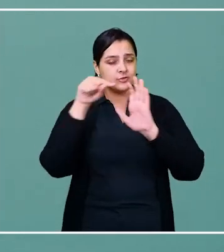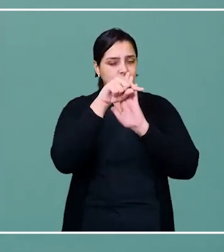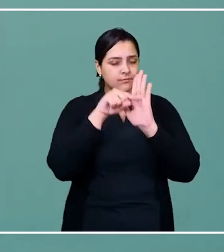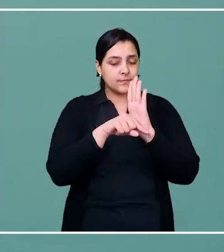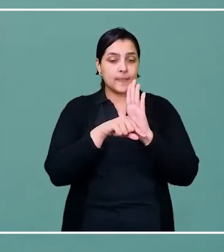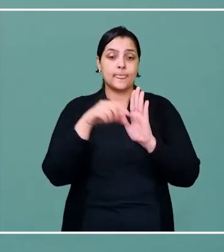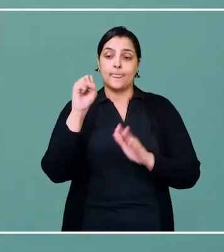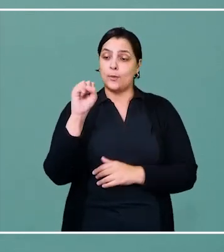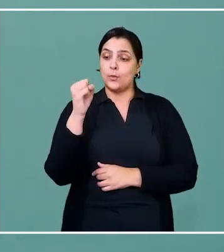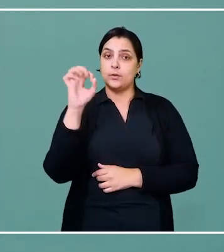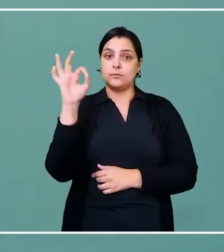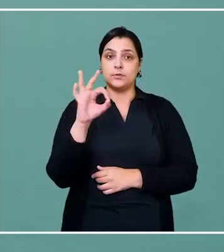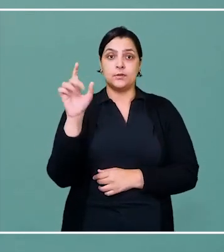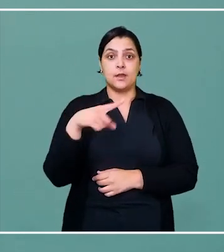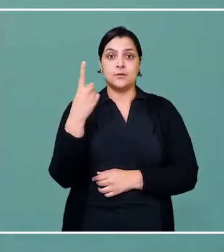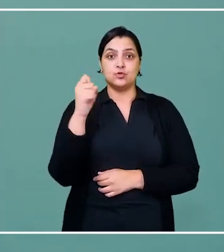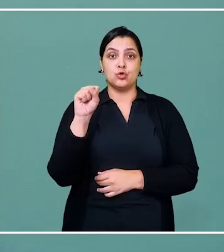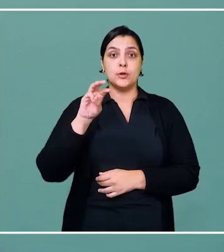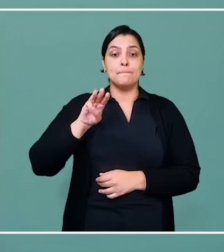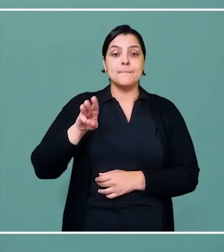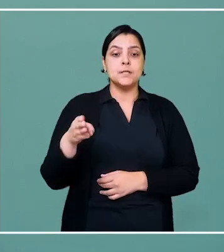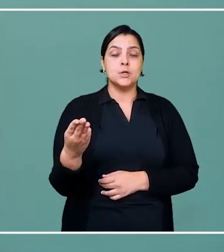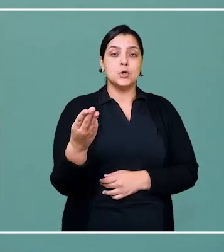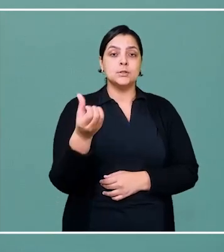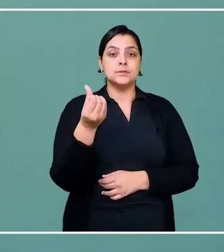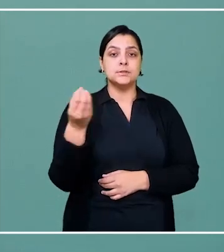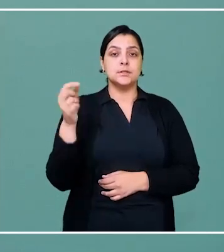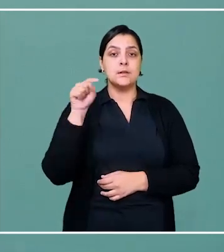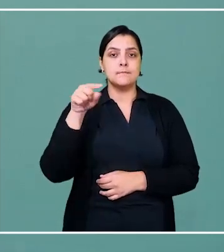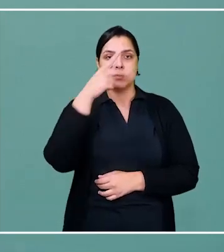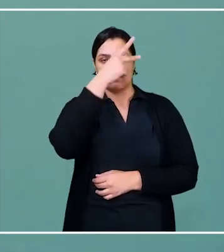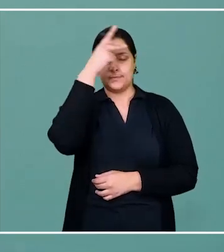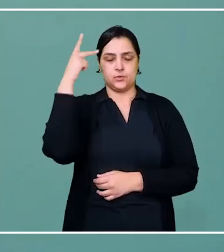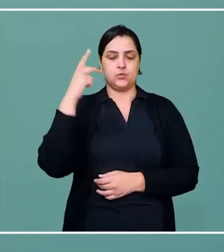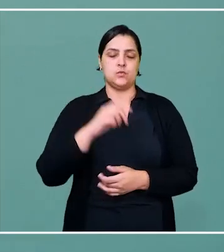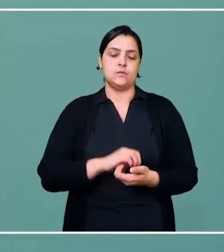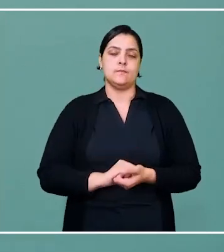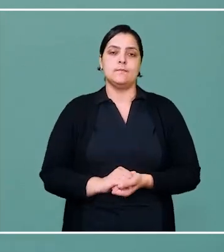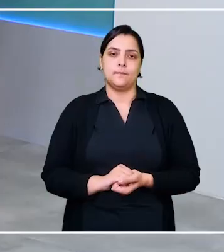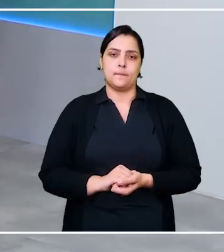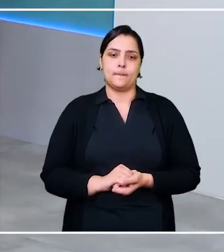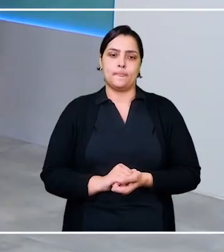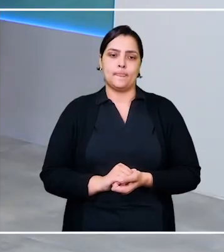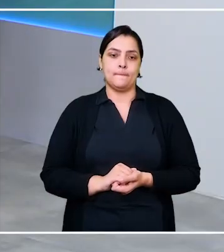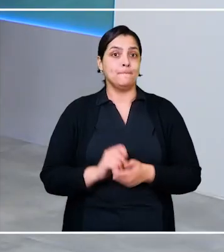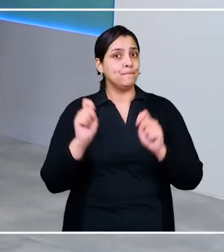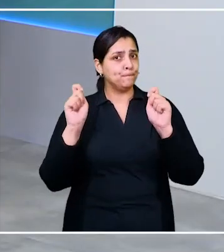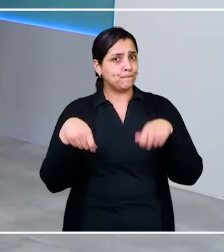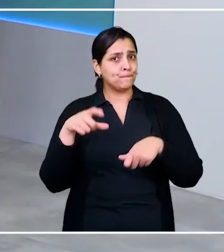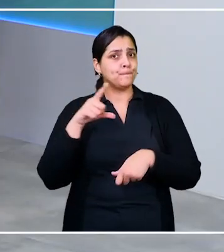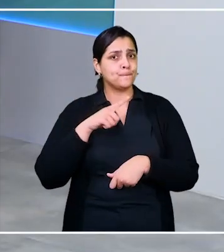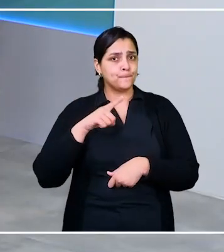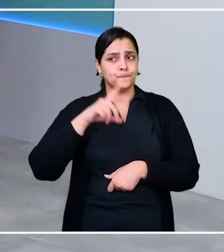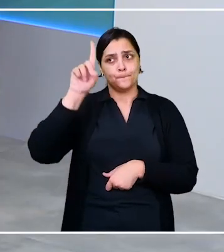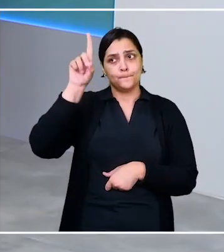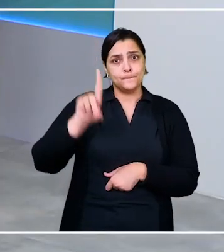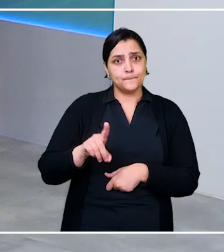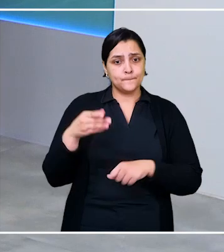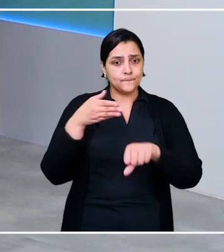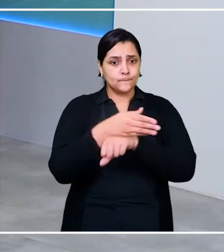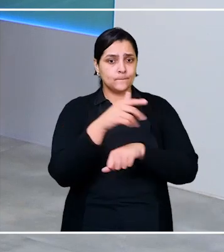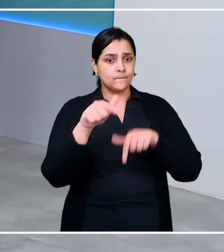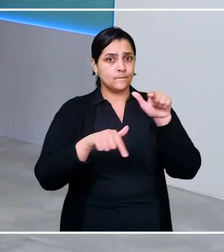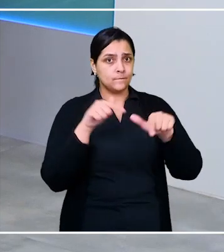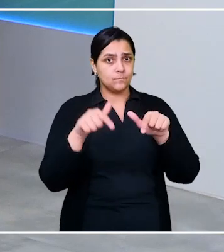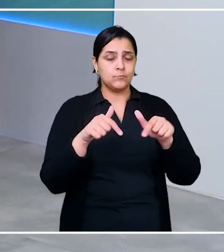estatística o percentual corresponde a 18 mil 600.000 pessoas e para garantir que elas tenham